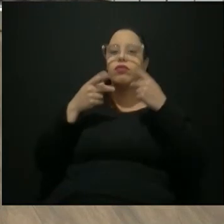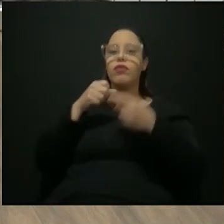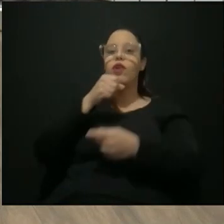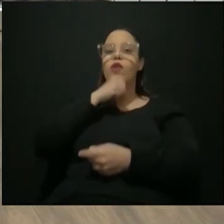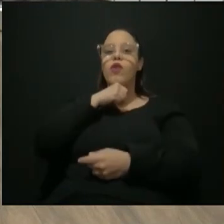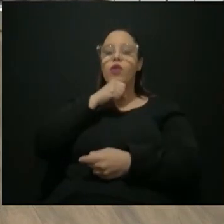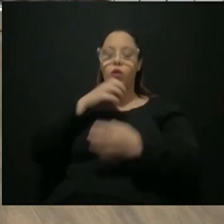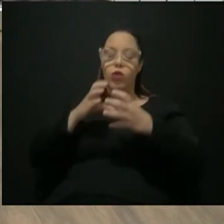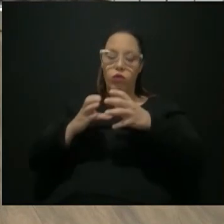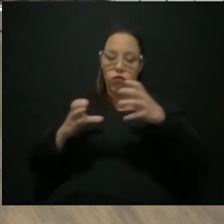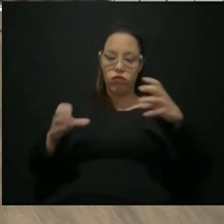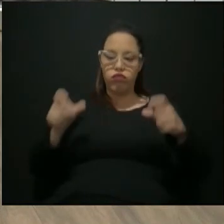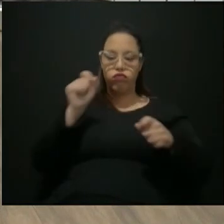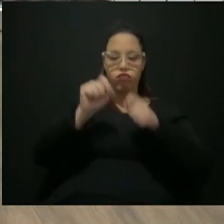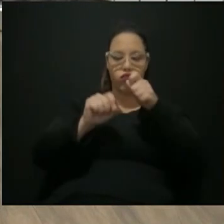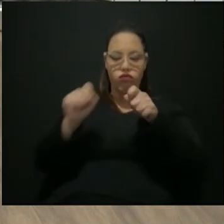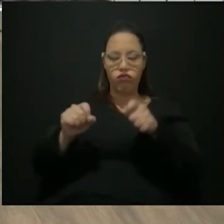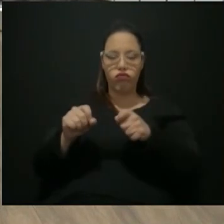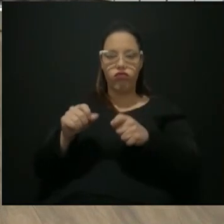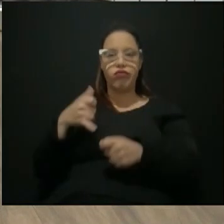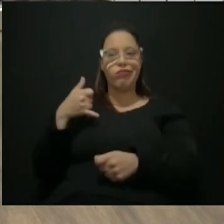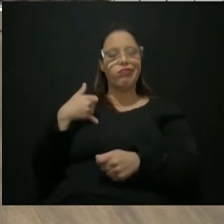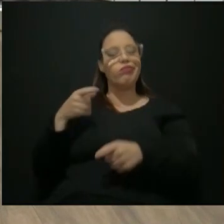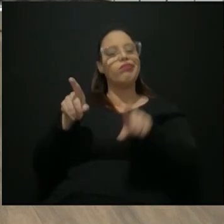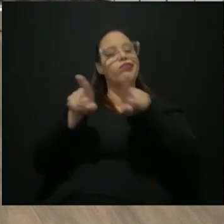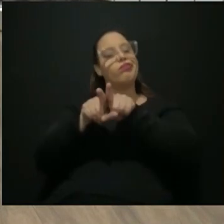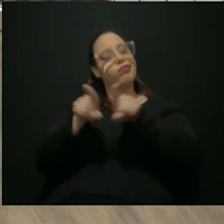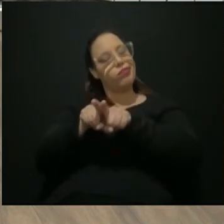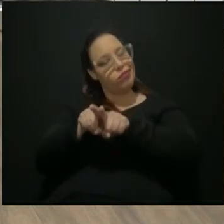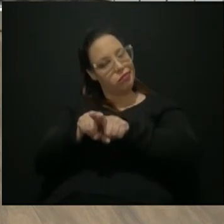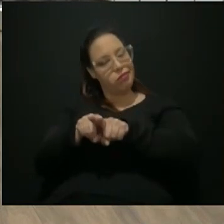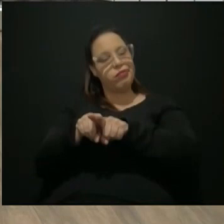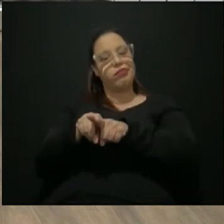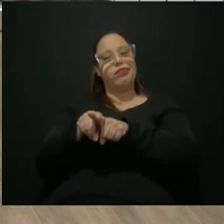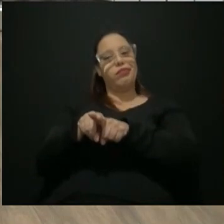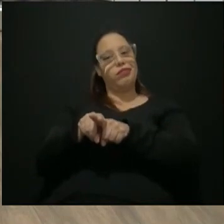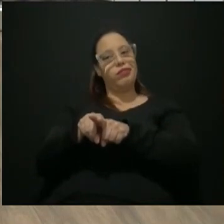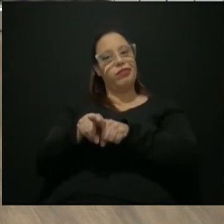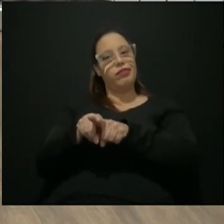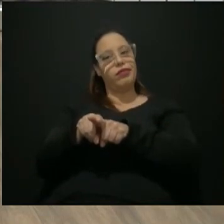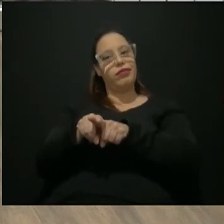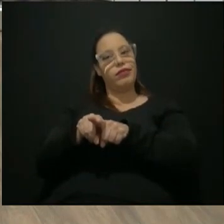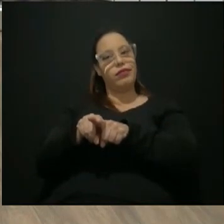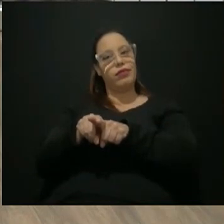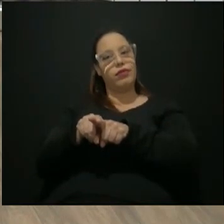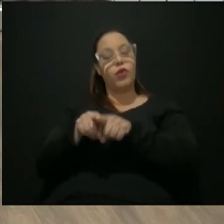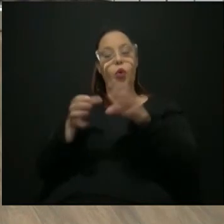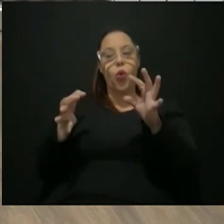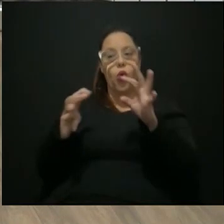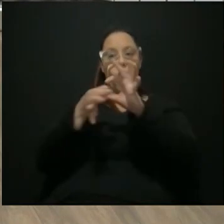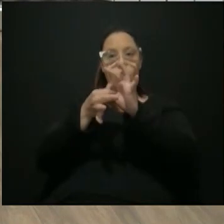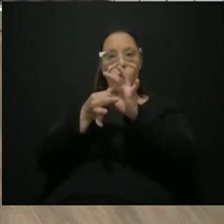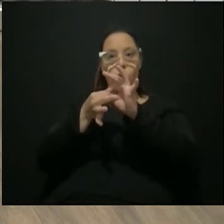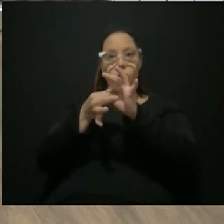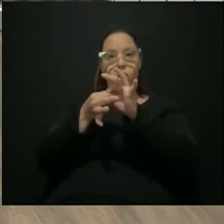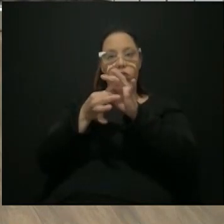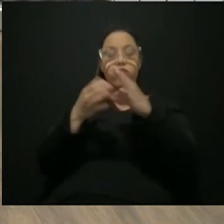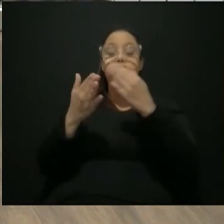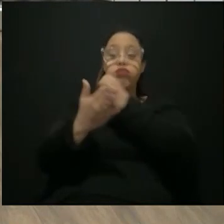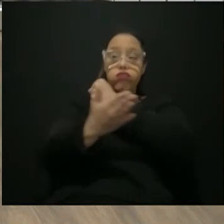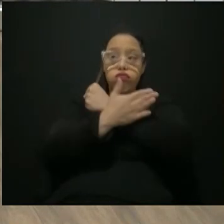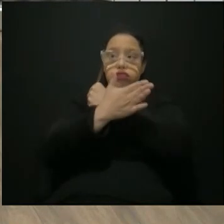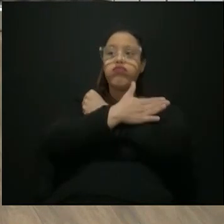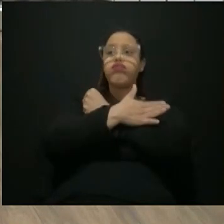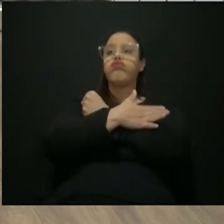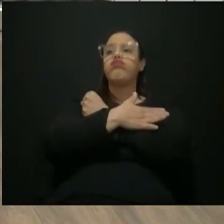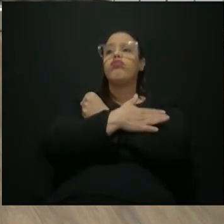e o envelhecimento também, né, tem aquela ligação no autocuidado. A mulher vai mais ao